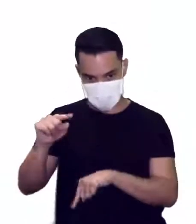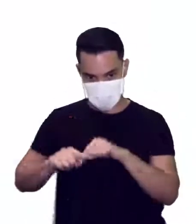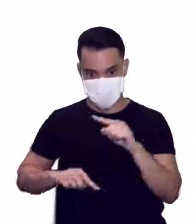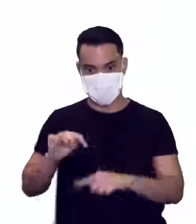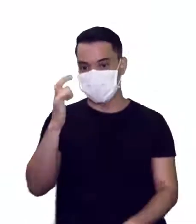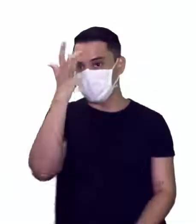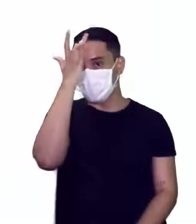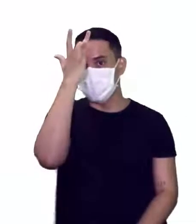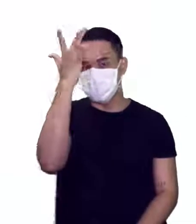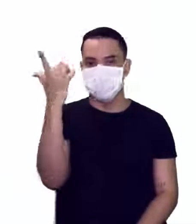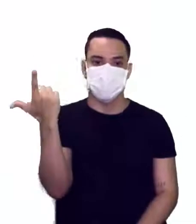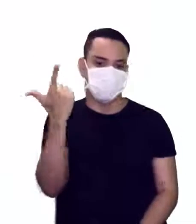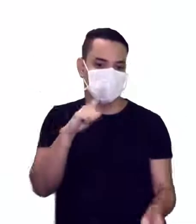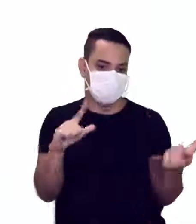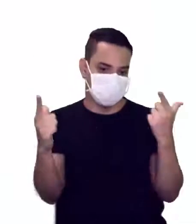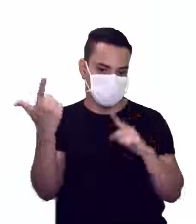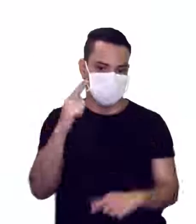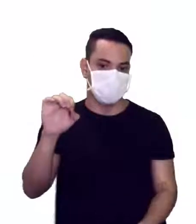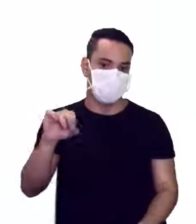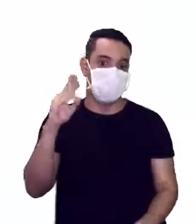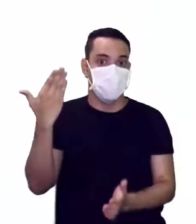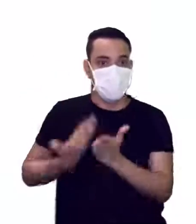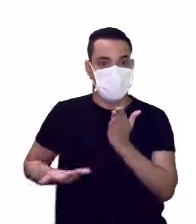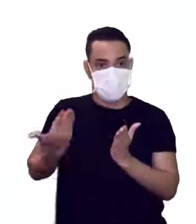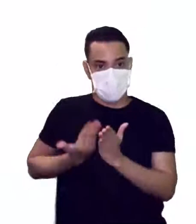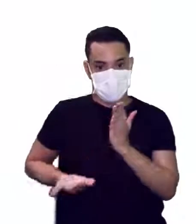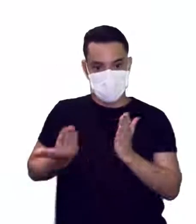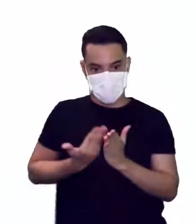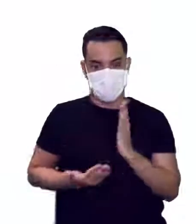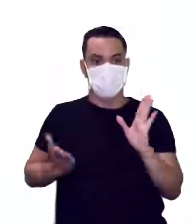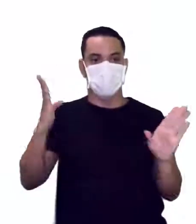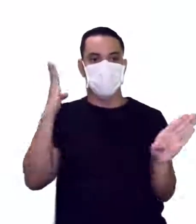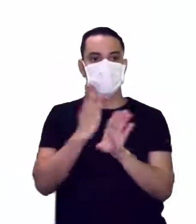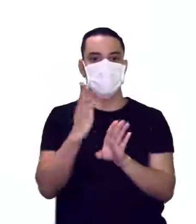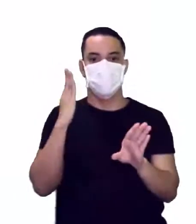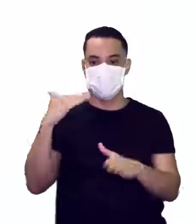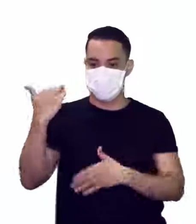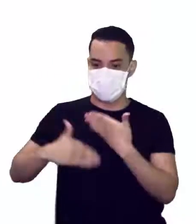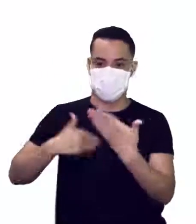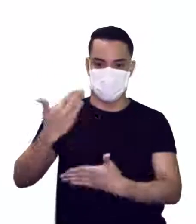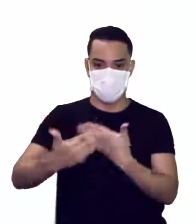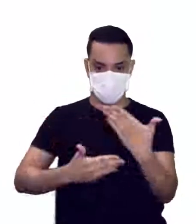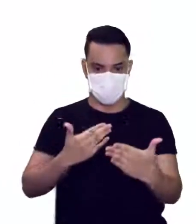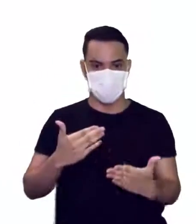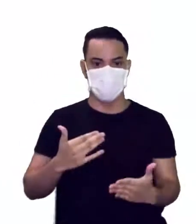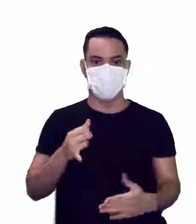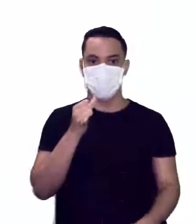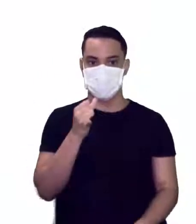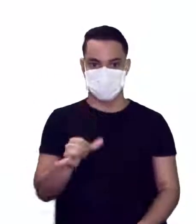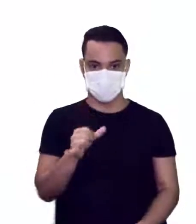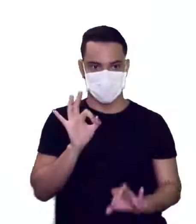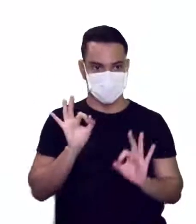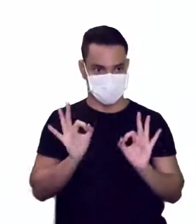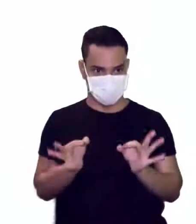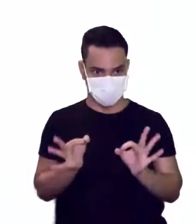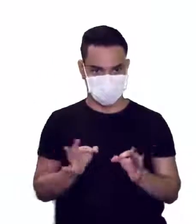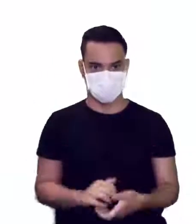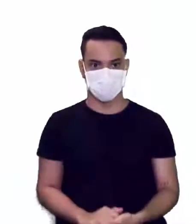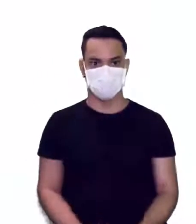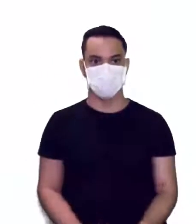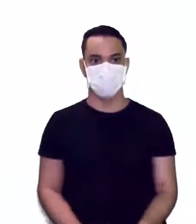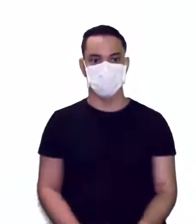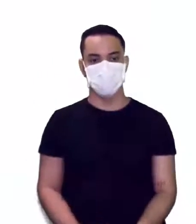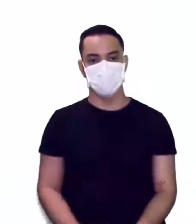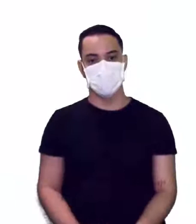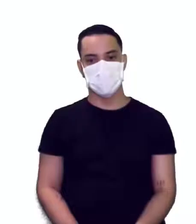de ganhar ou mais facilidade de perder elétrons através dos processos de eletrização, tá bom? Olha